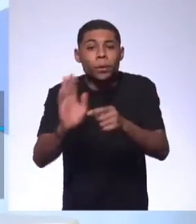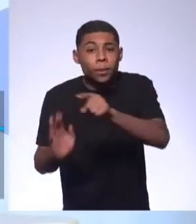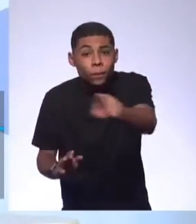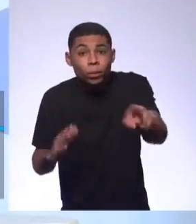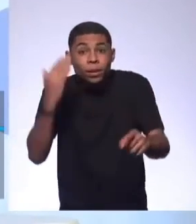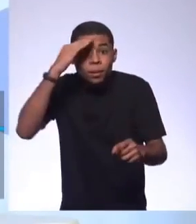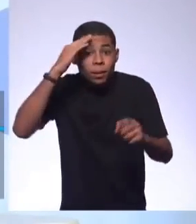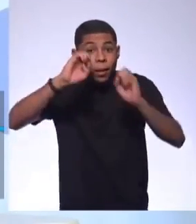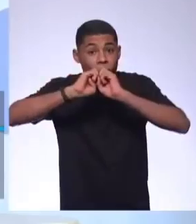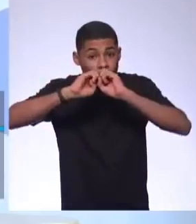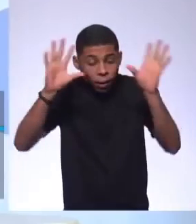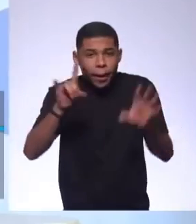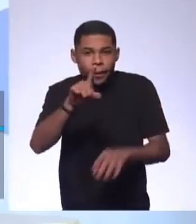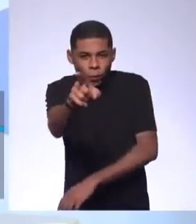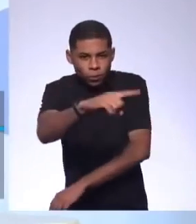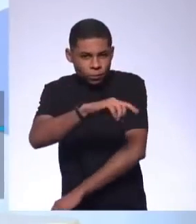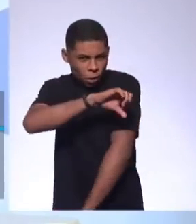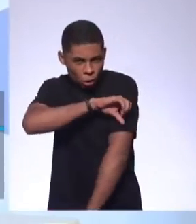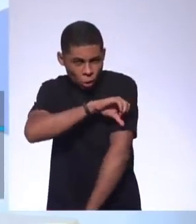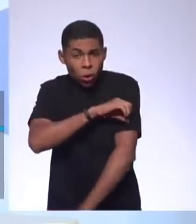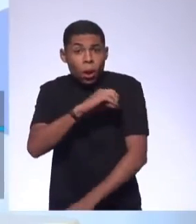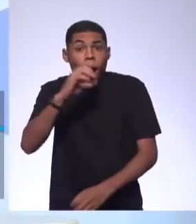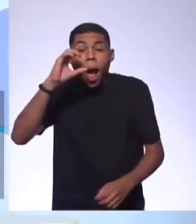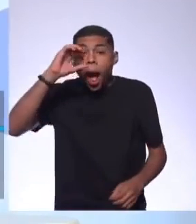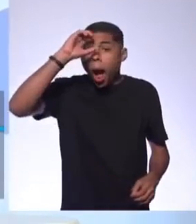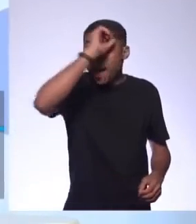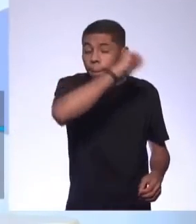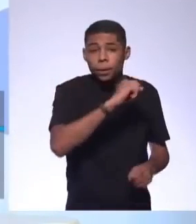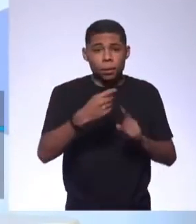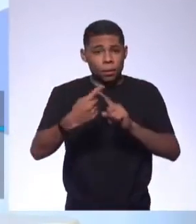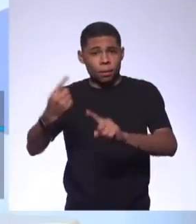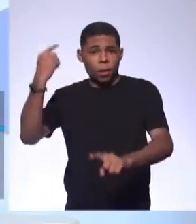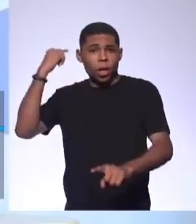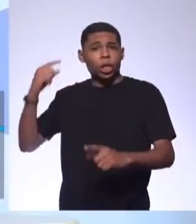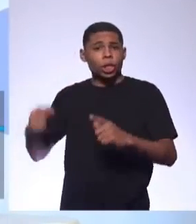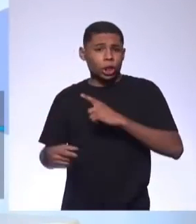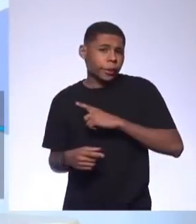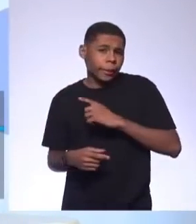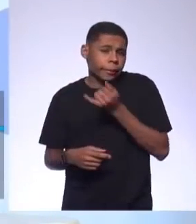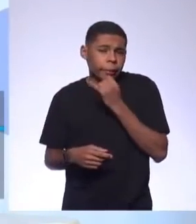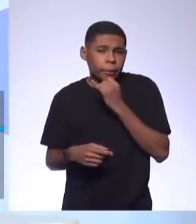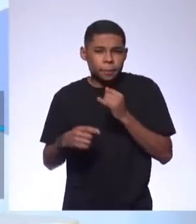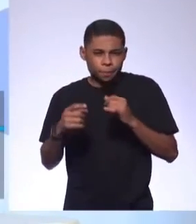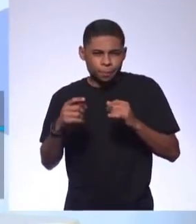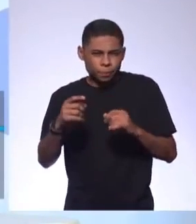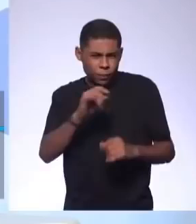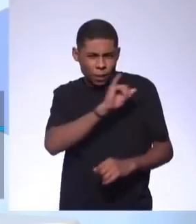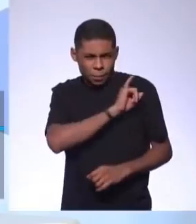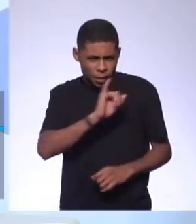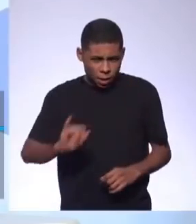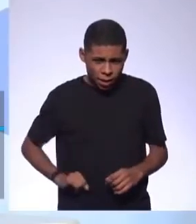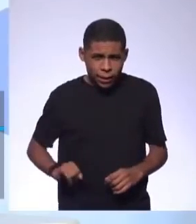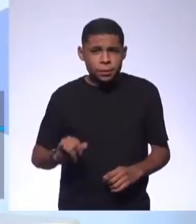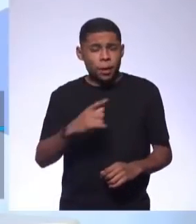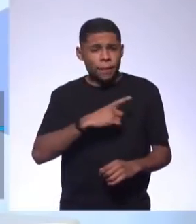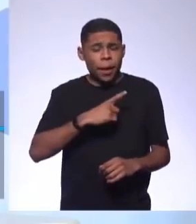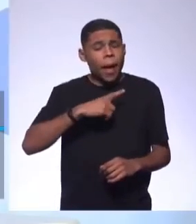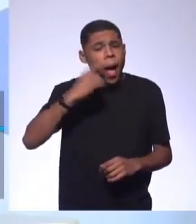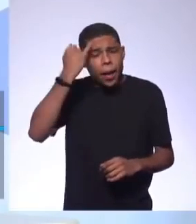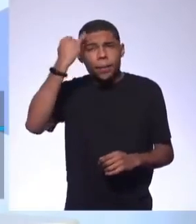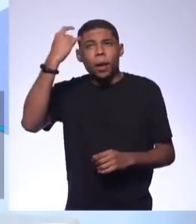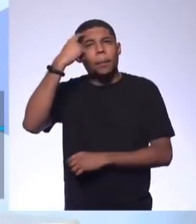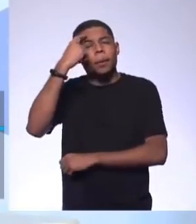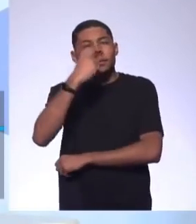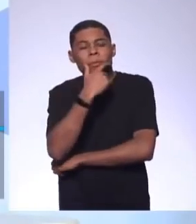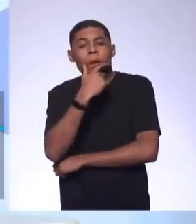o estudante do 9º ano. Havia na questão do imperialismo, a ideia também